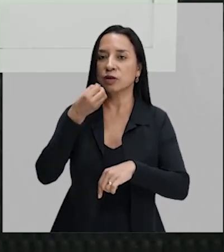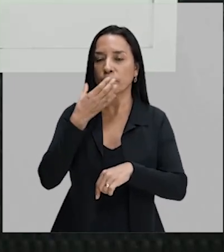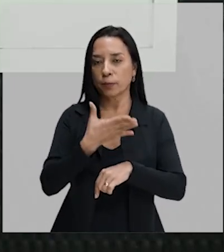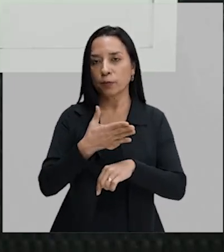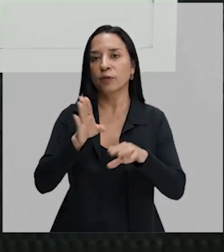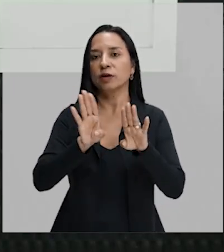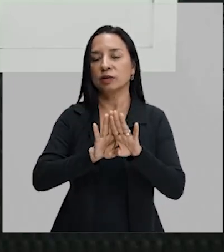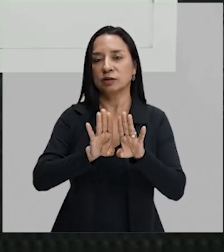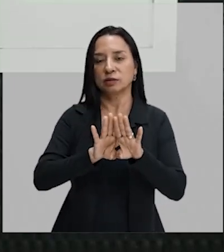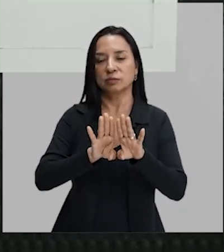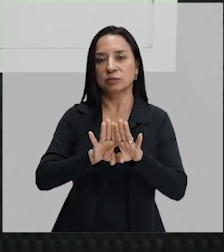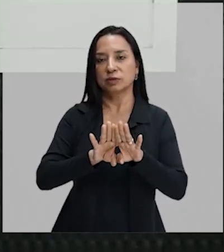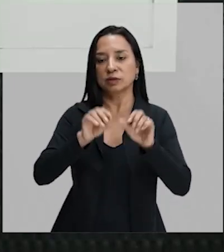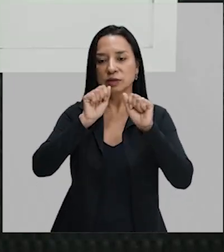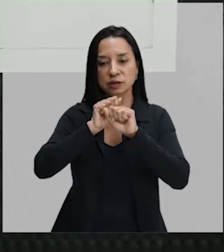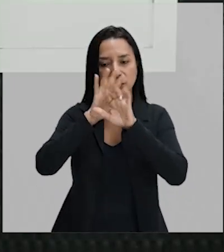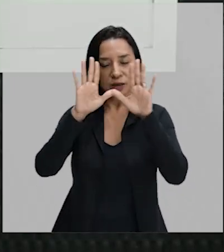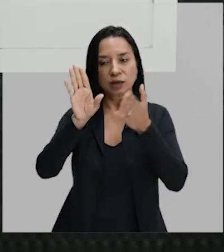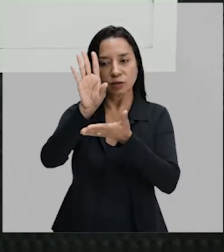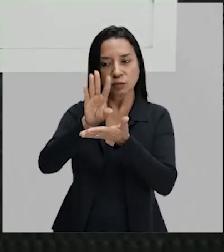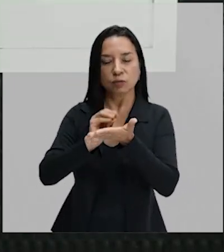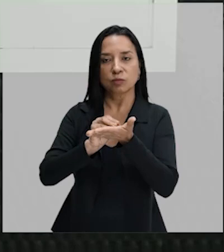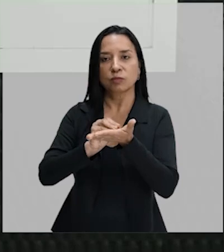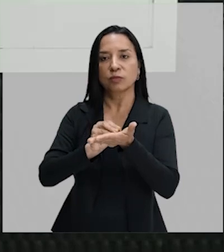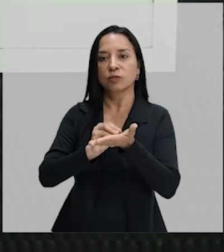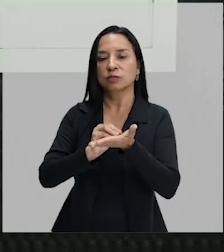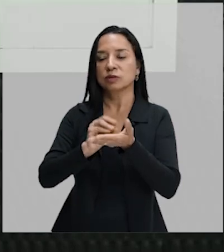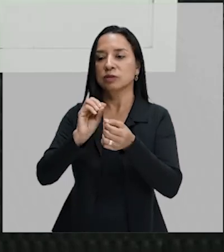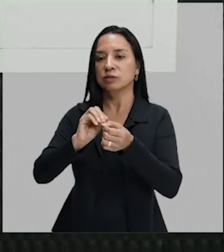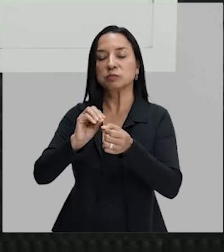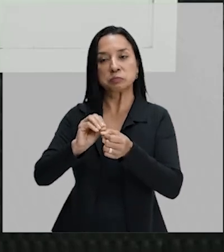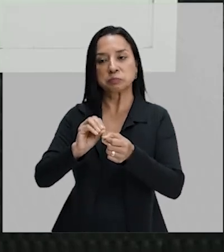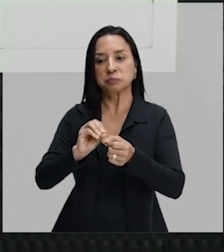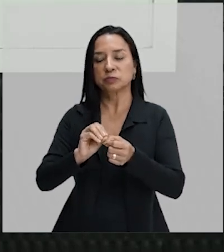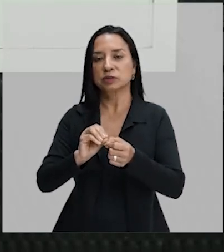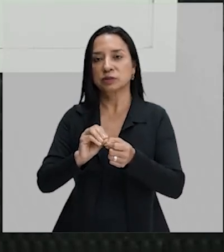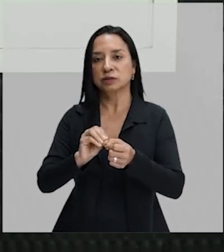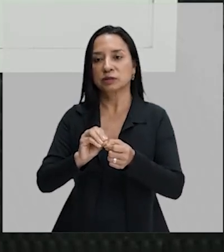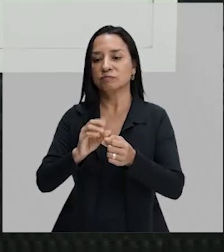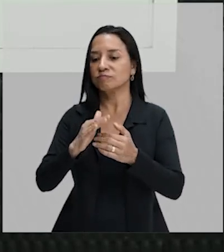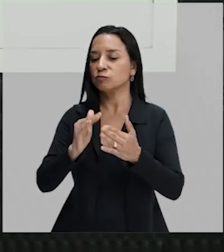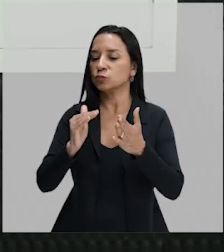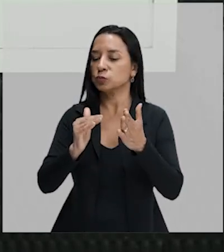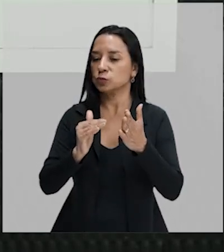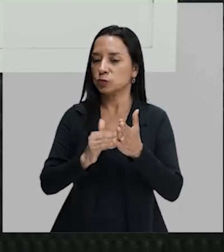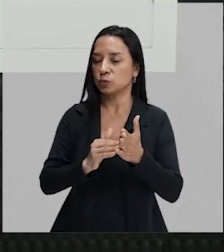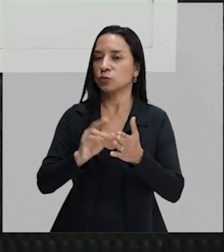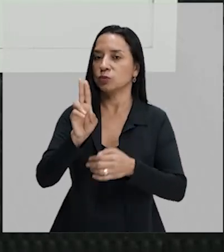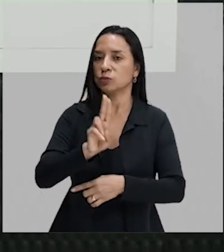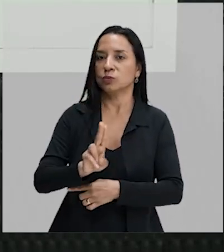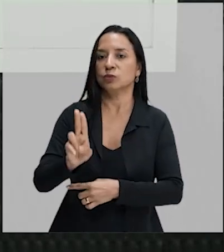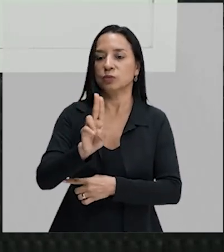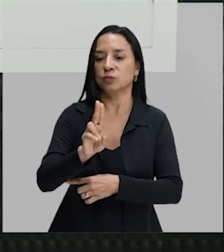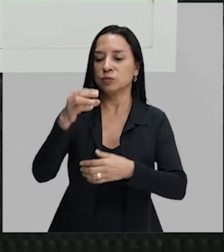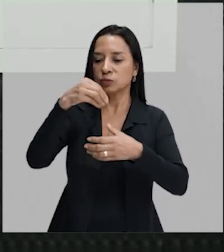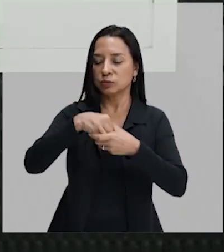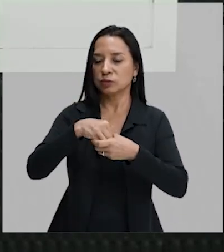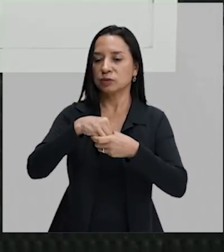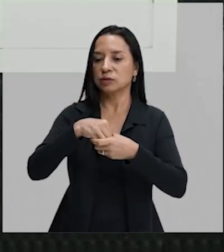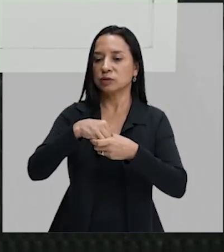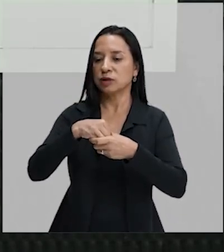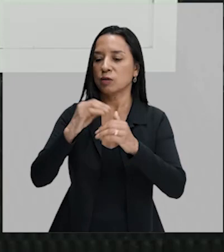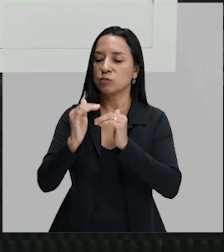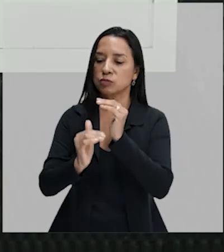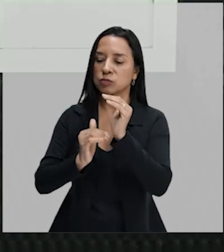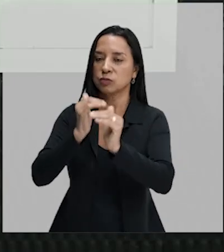é também, claro, um modelo de construção que tem toda a sua utilidade dentro do processo